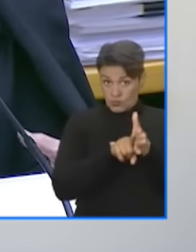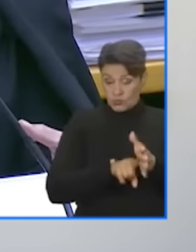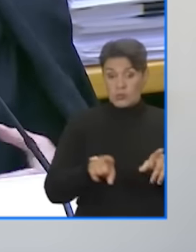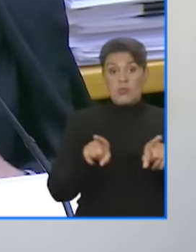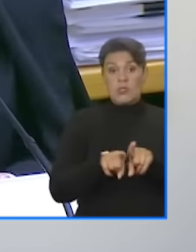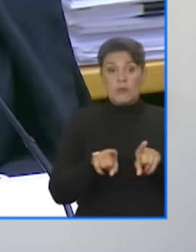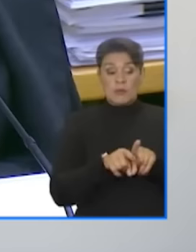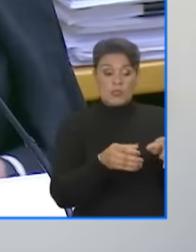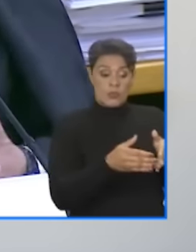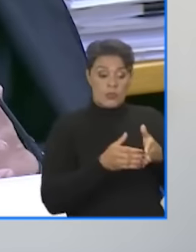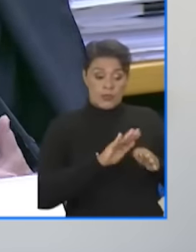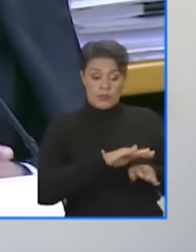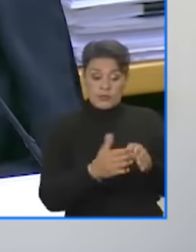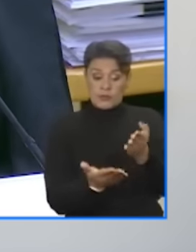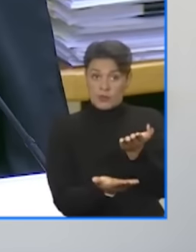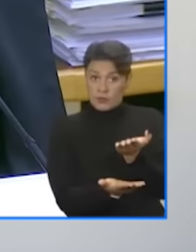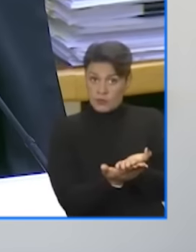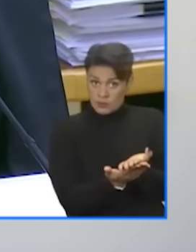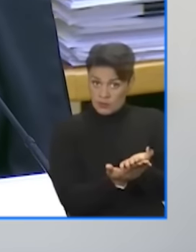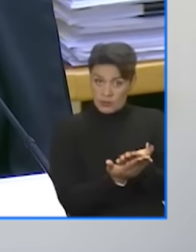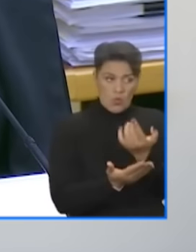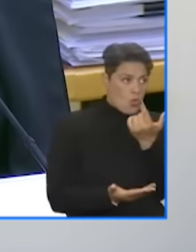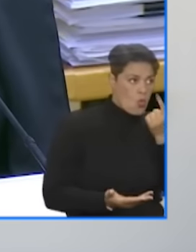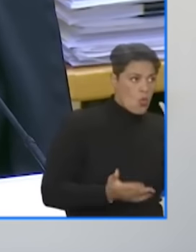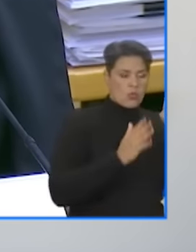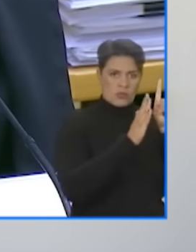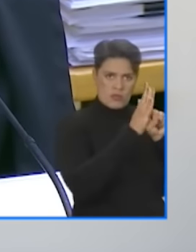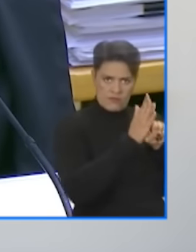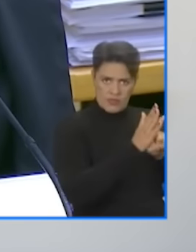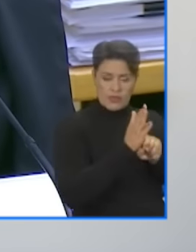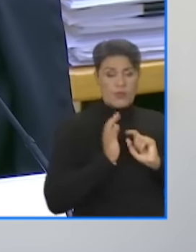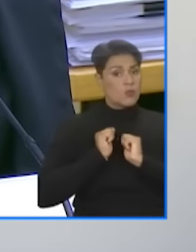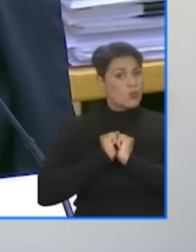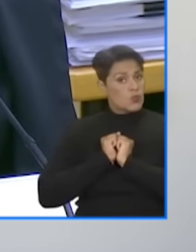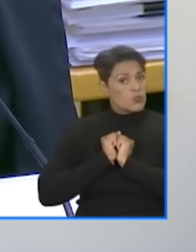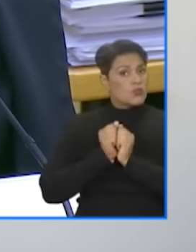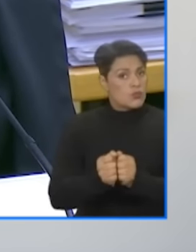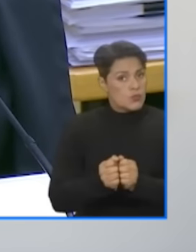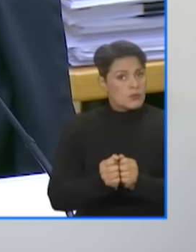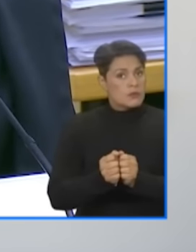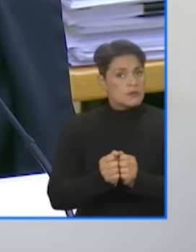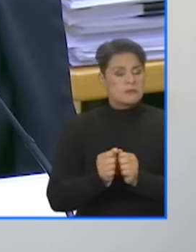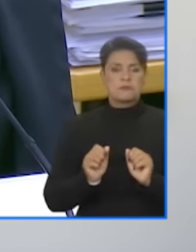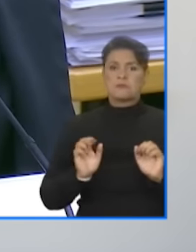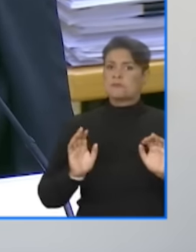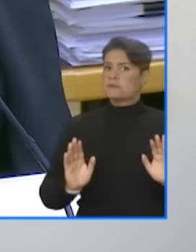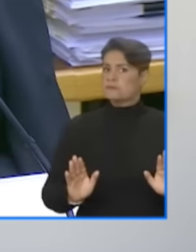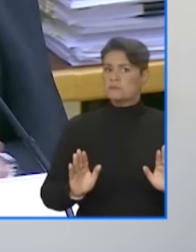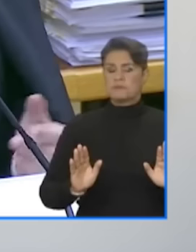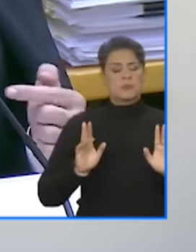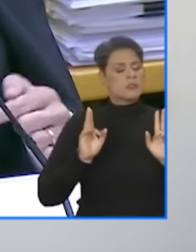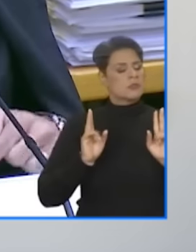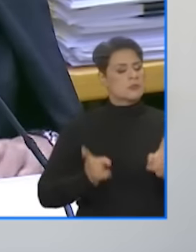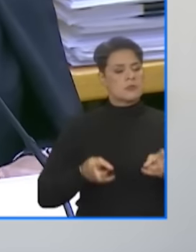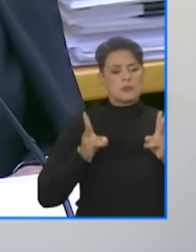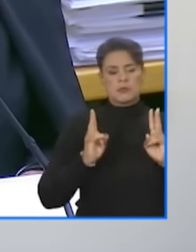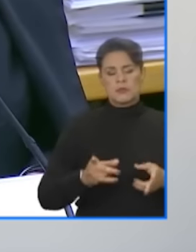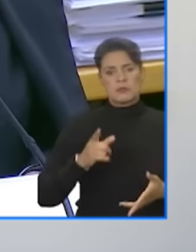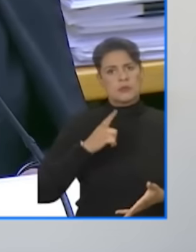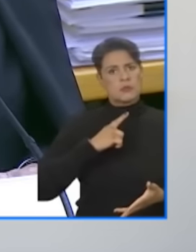dessas semanas e provavelmente alguma outra semana em setembro. Até lá, essa mobilização aí dentro do Congresso vai ser bem,